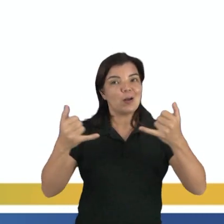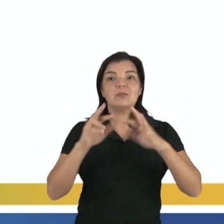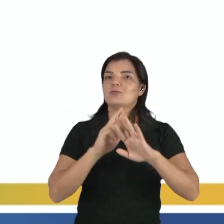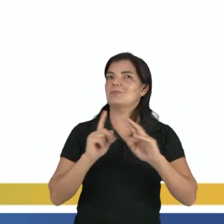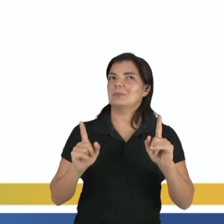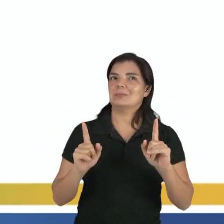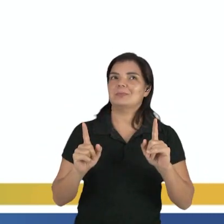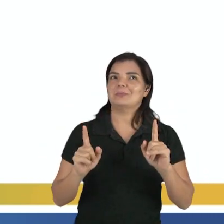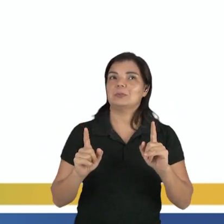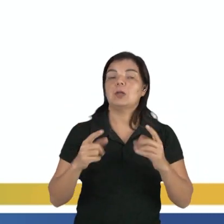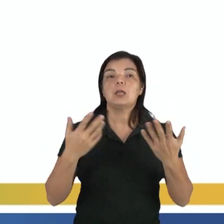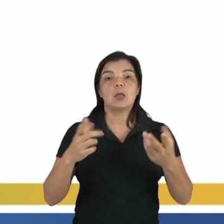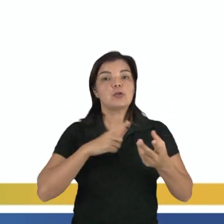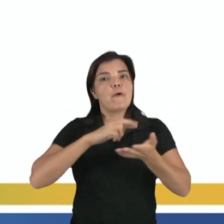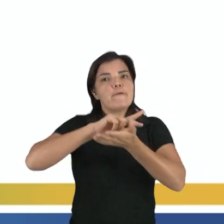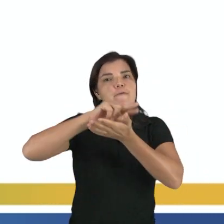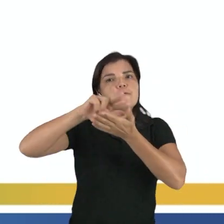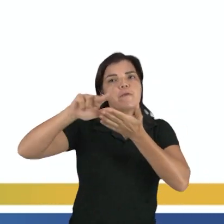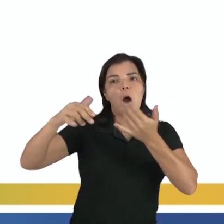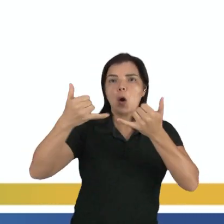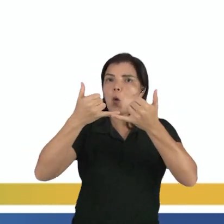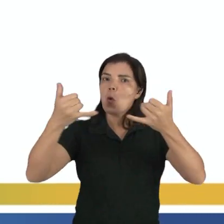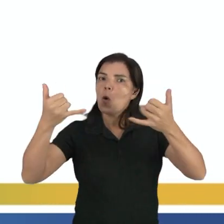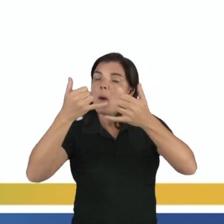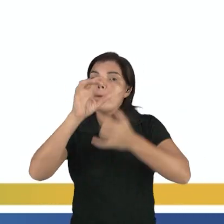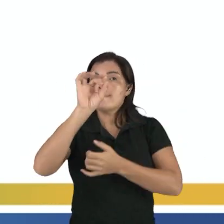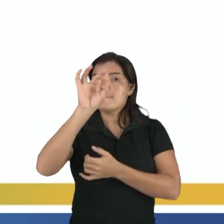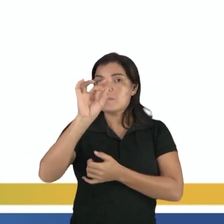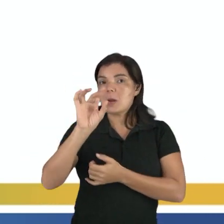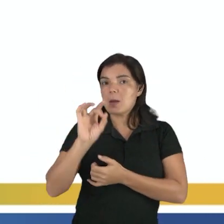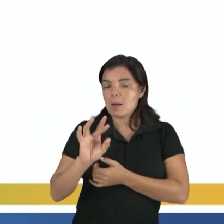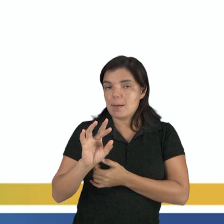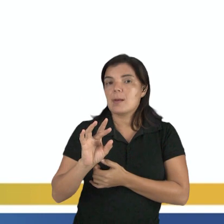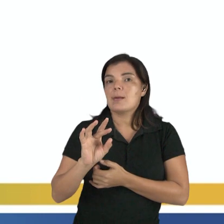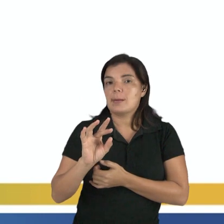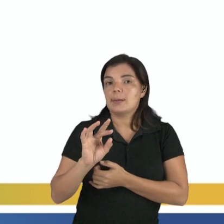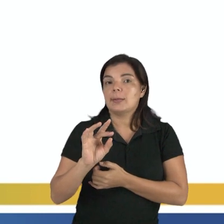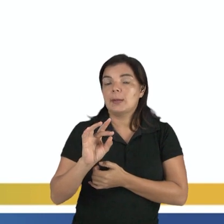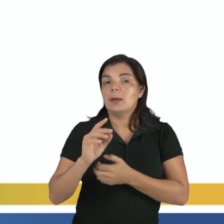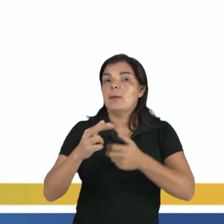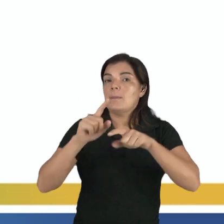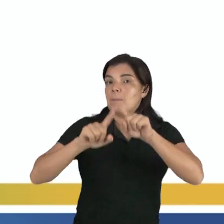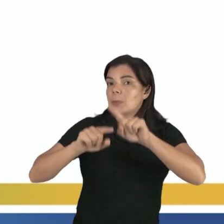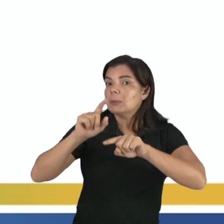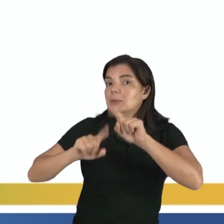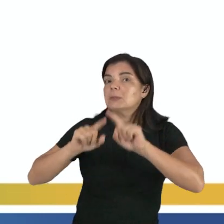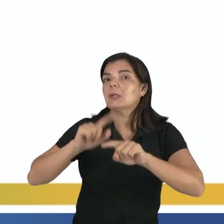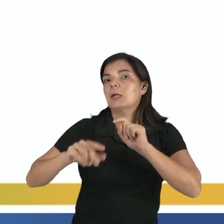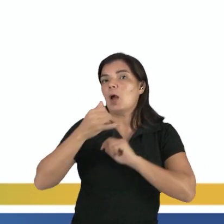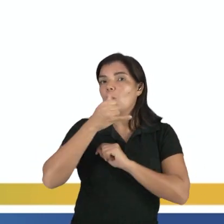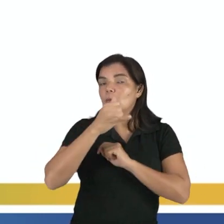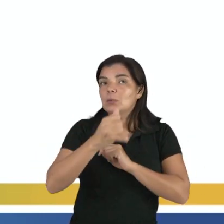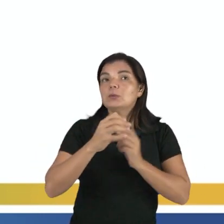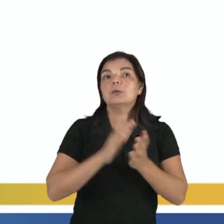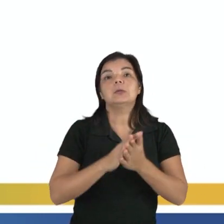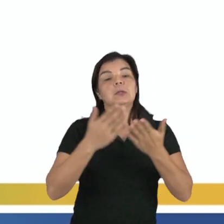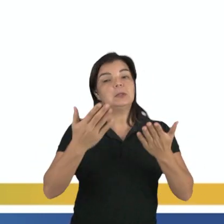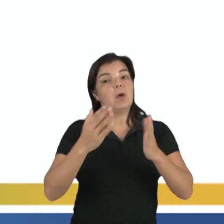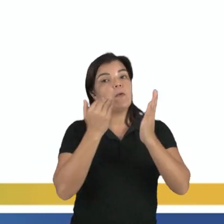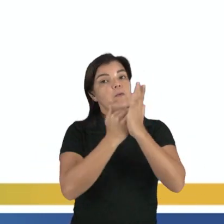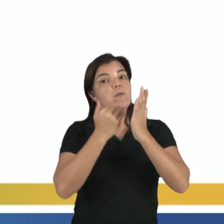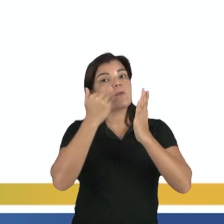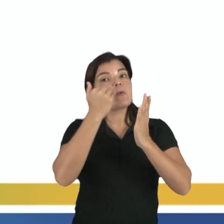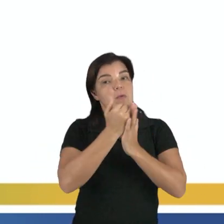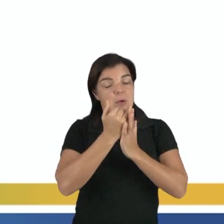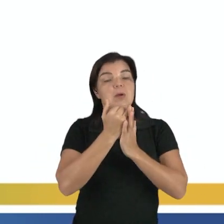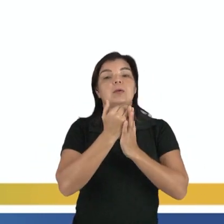vão ser diferentes tá então vou ter várias correntes ali para casa eletrodomésticos tá na cada eletroeletrônica então isso vai